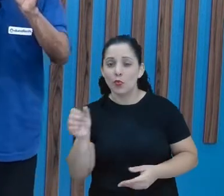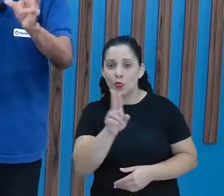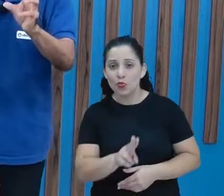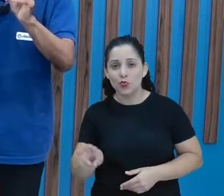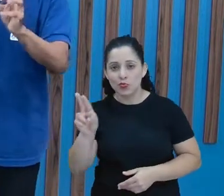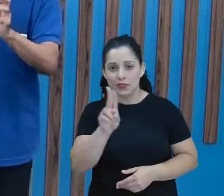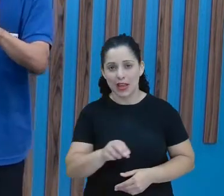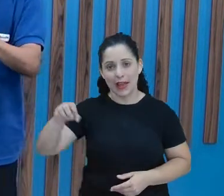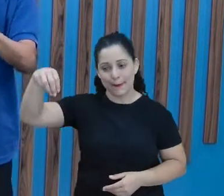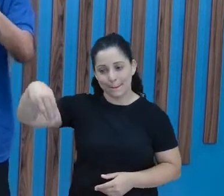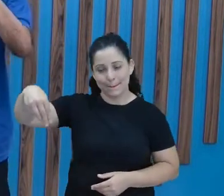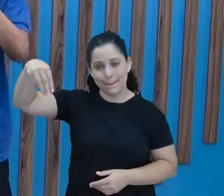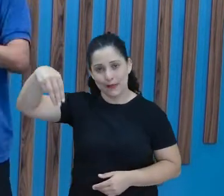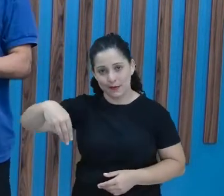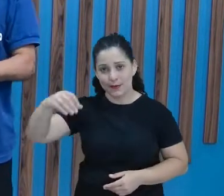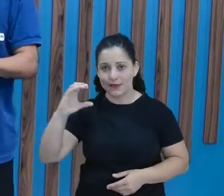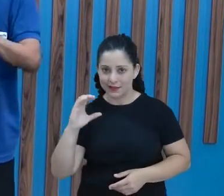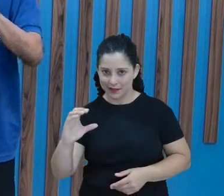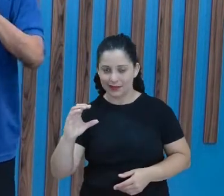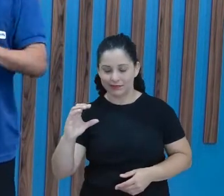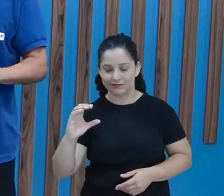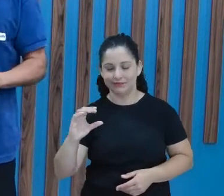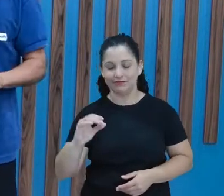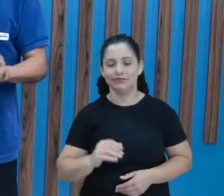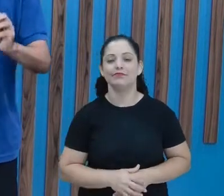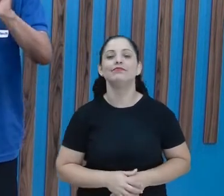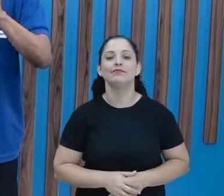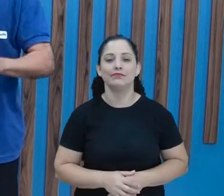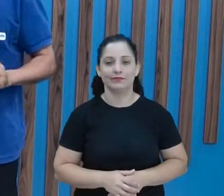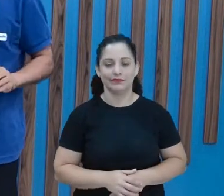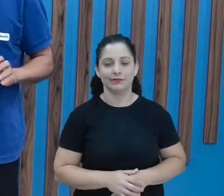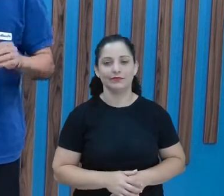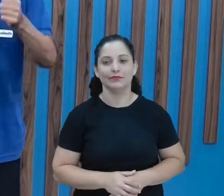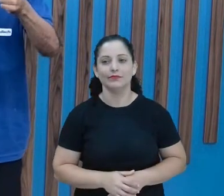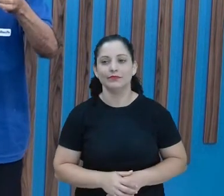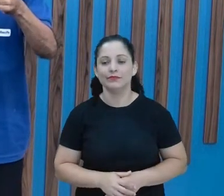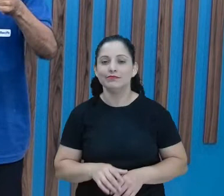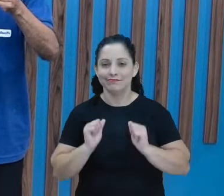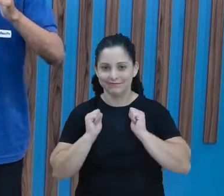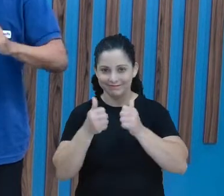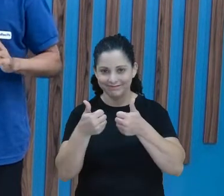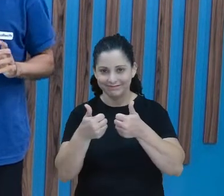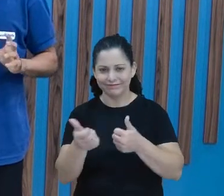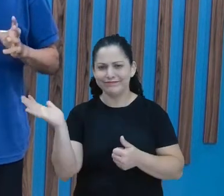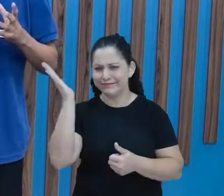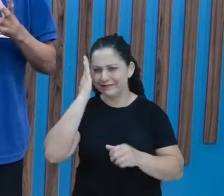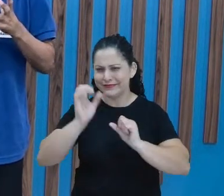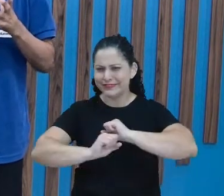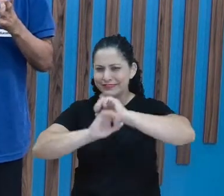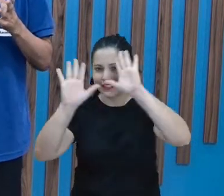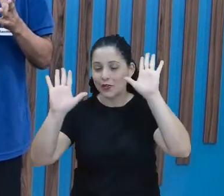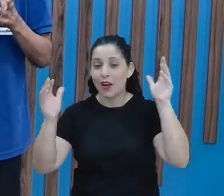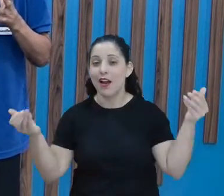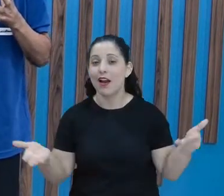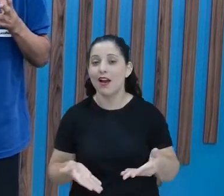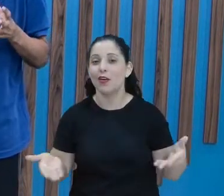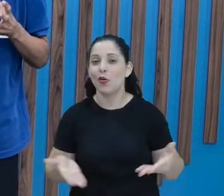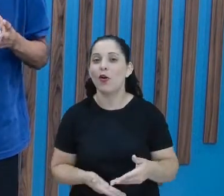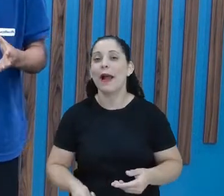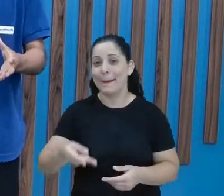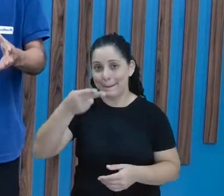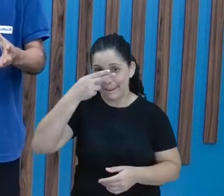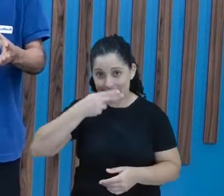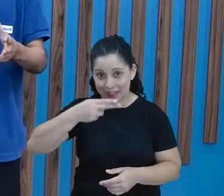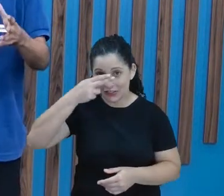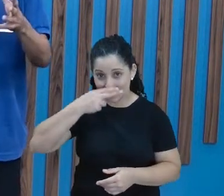MMC, do mínimo múltiplo comum. Tranquilo? Entendeu? Agora eu vou pegar a mesma